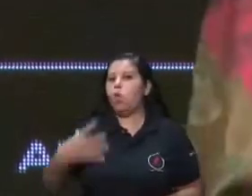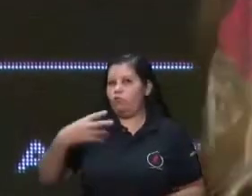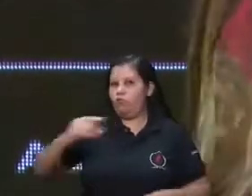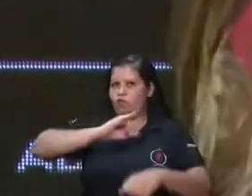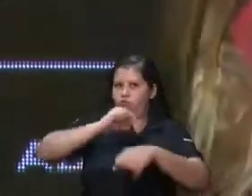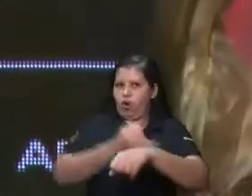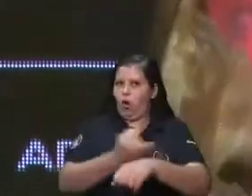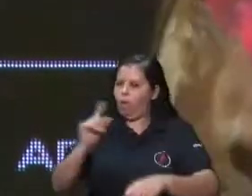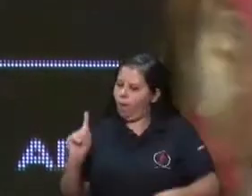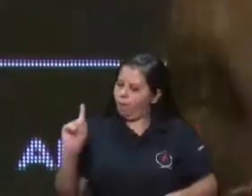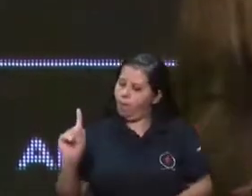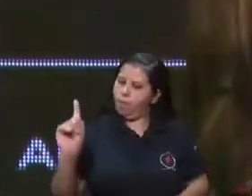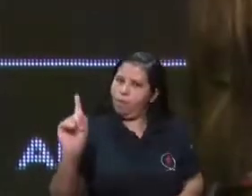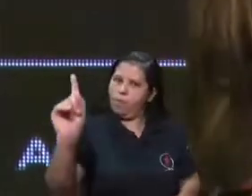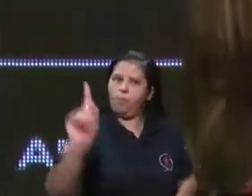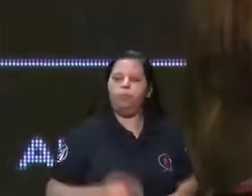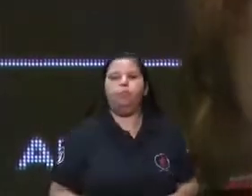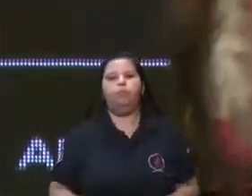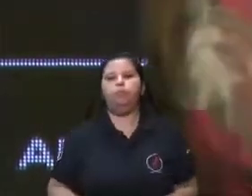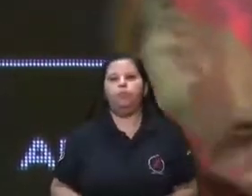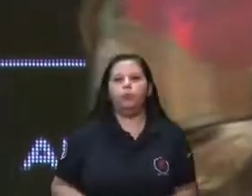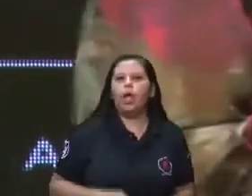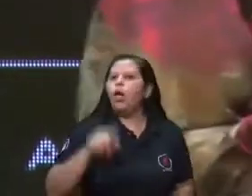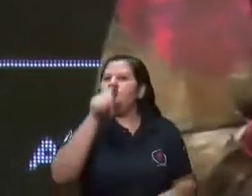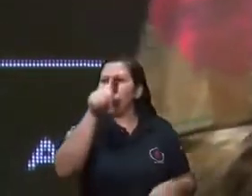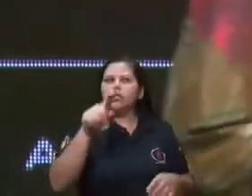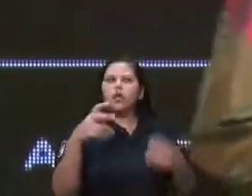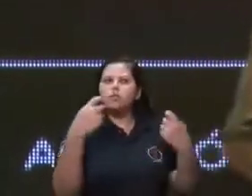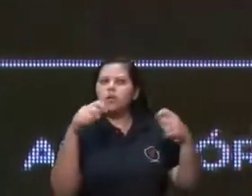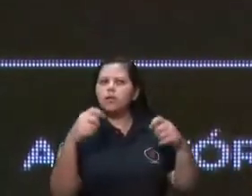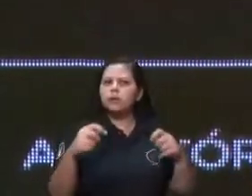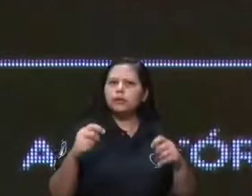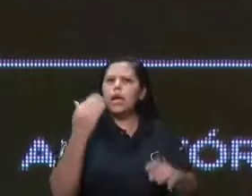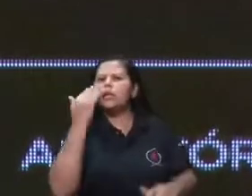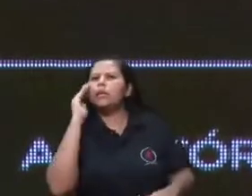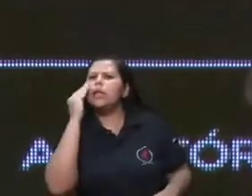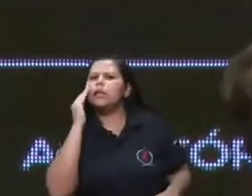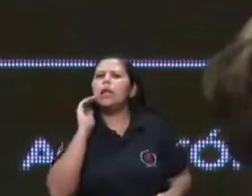Para você entender o que Deus está fazendo com você, o que Deus está fazendo com a sua vida.